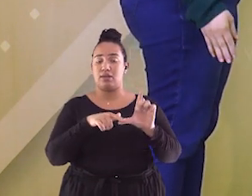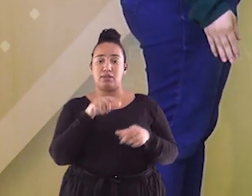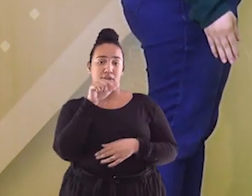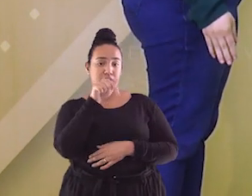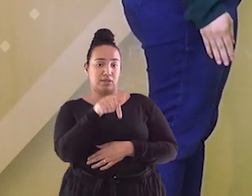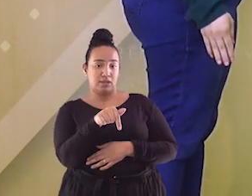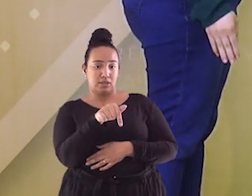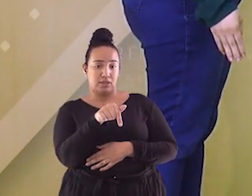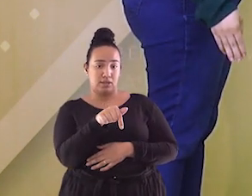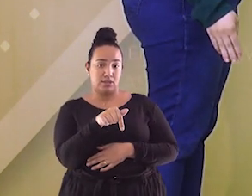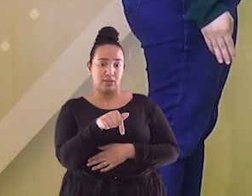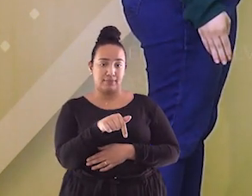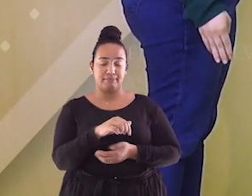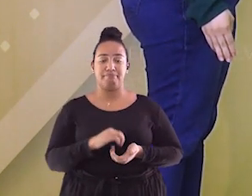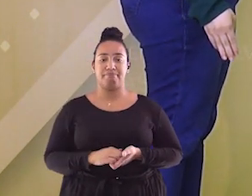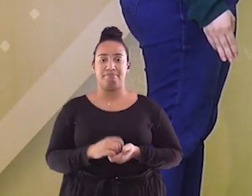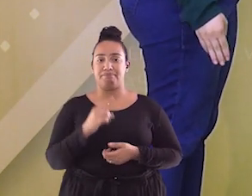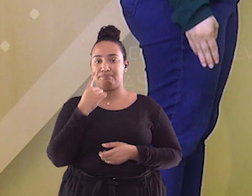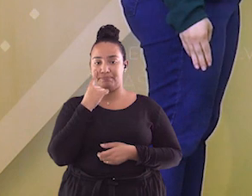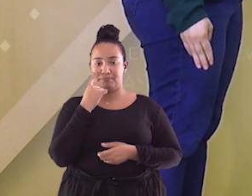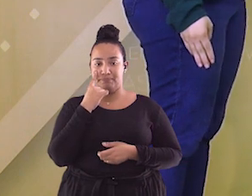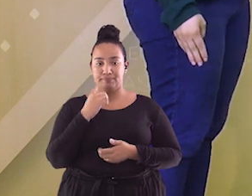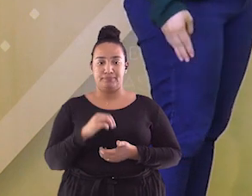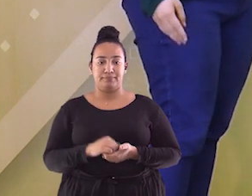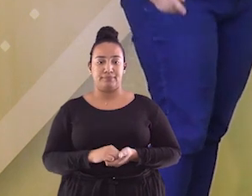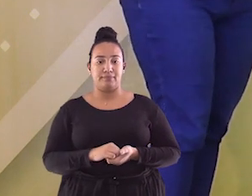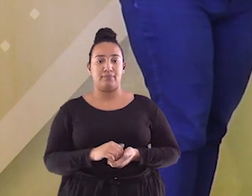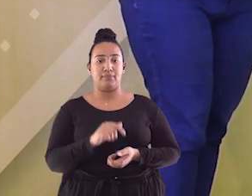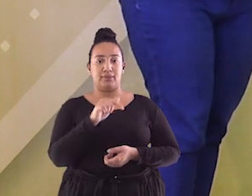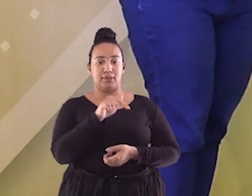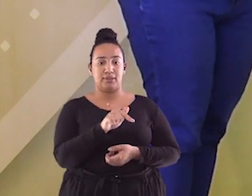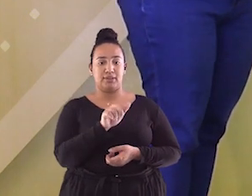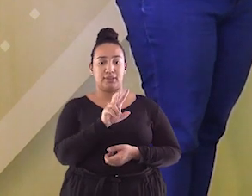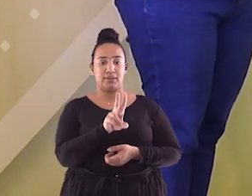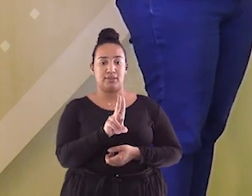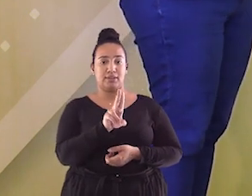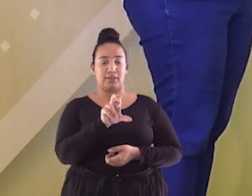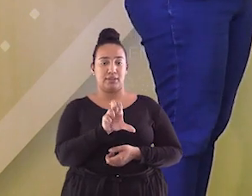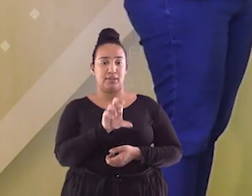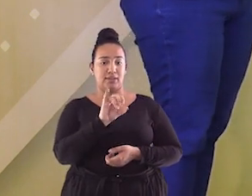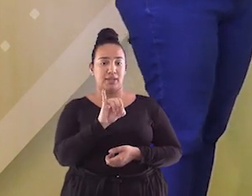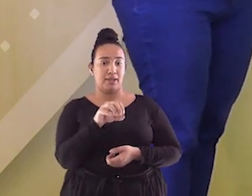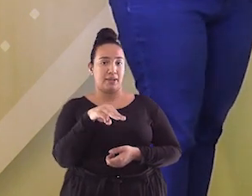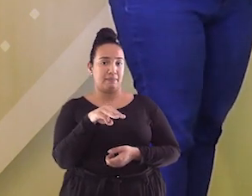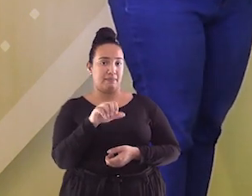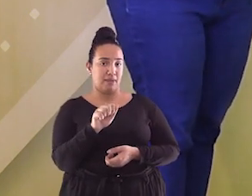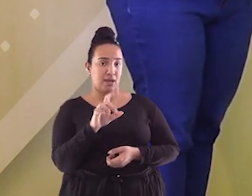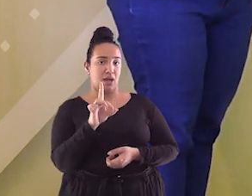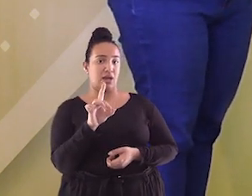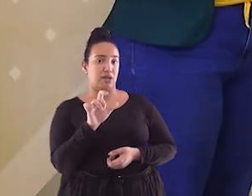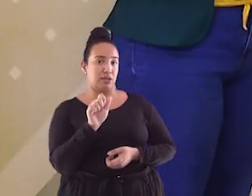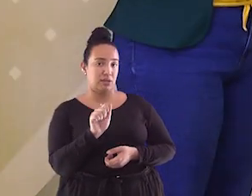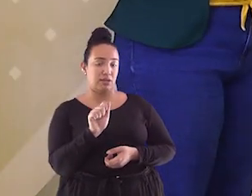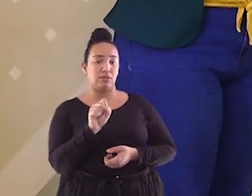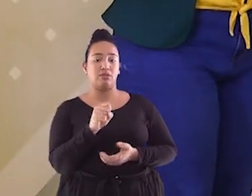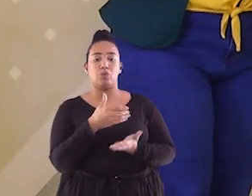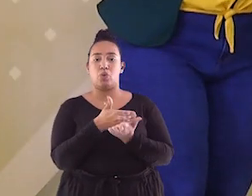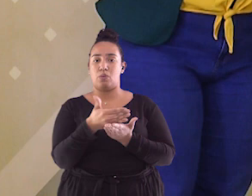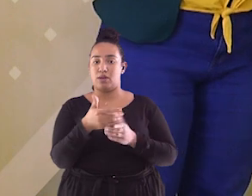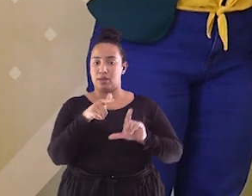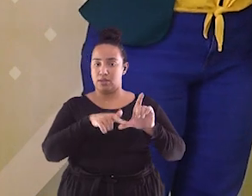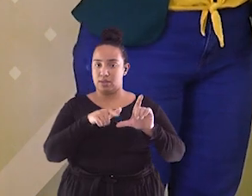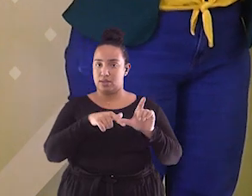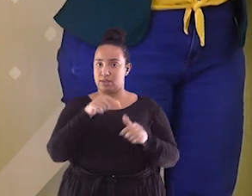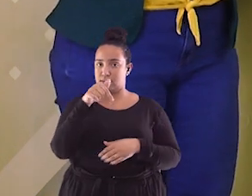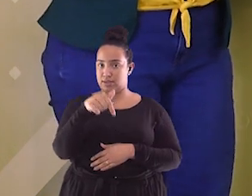Q, como nós vemos bem aqui. Então, queimadas começa aqui com a nossa letra Q.